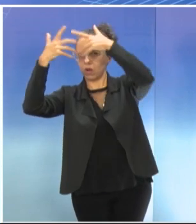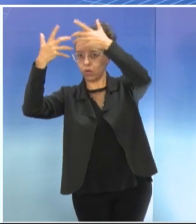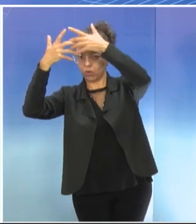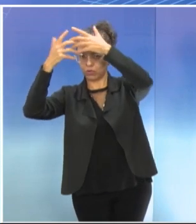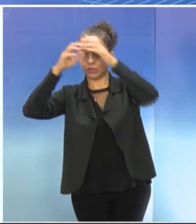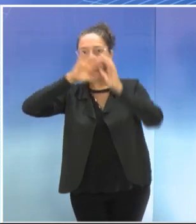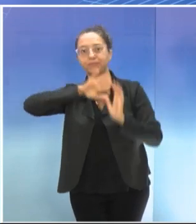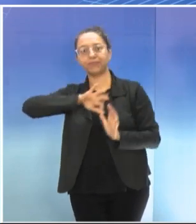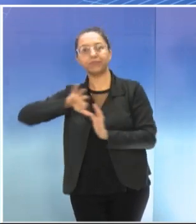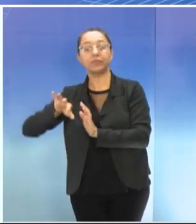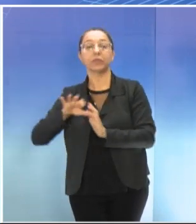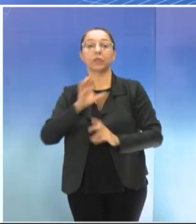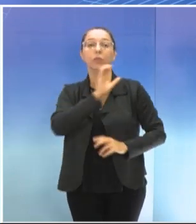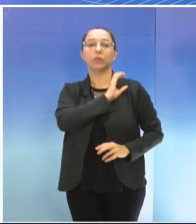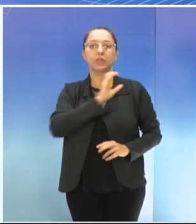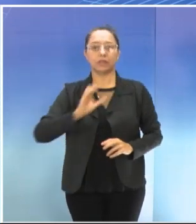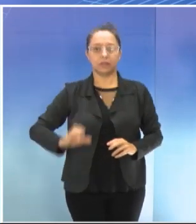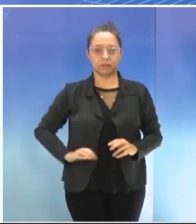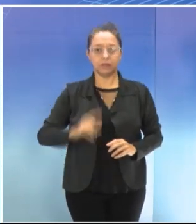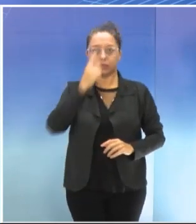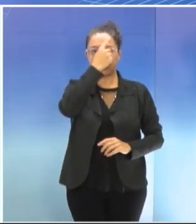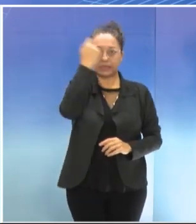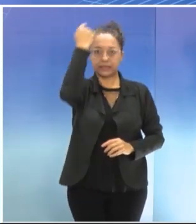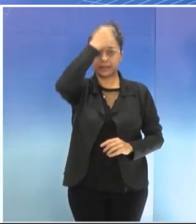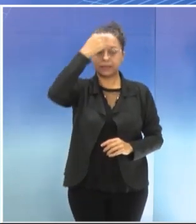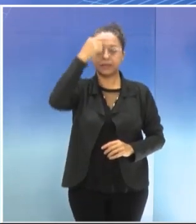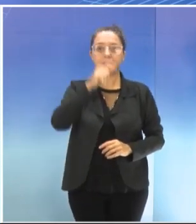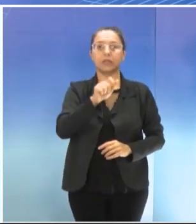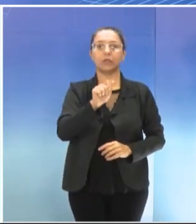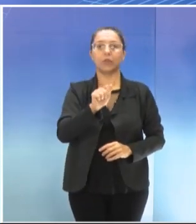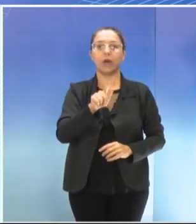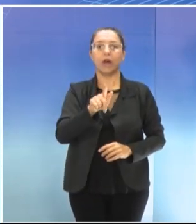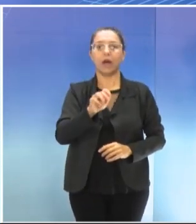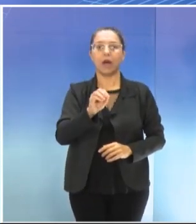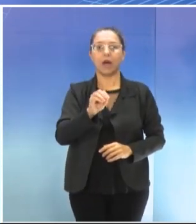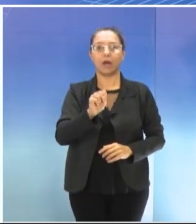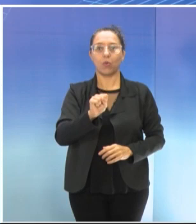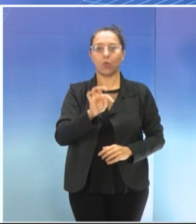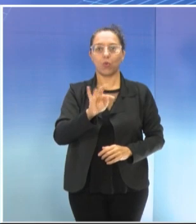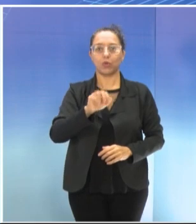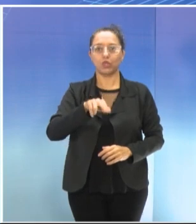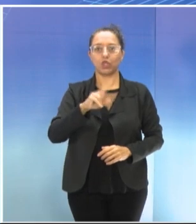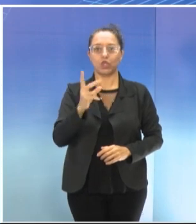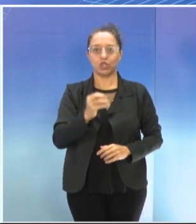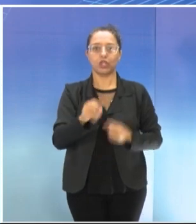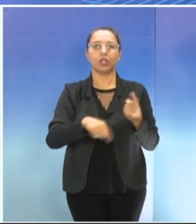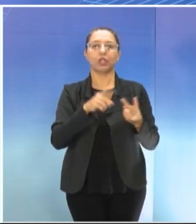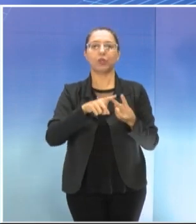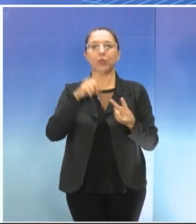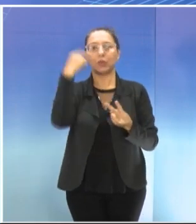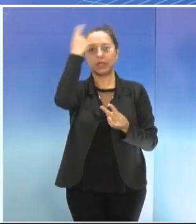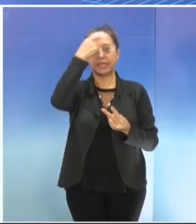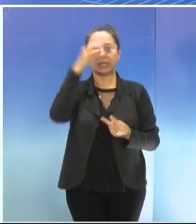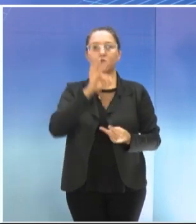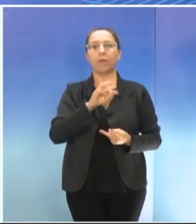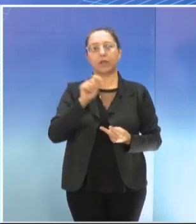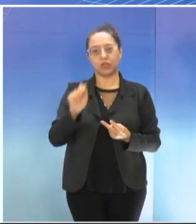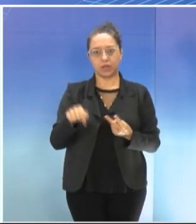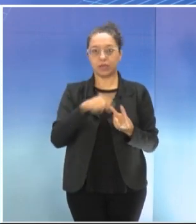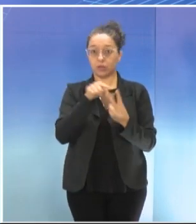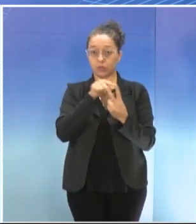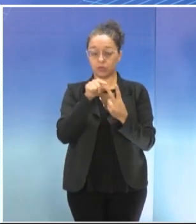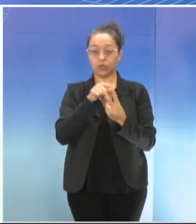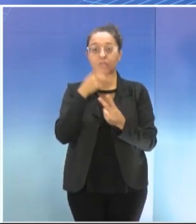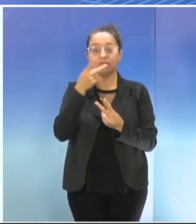lógica e a racionalidade humana. Os cristãos vão pegar isso, principalmente Santo Agostinho e São